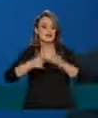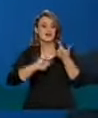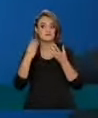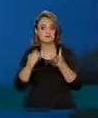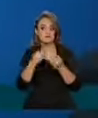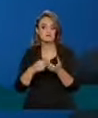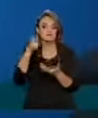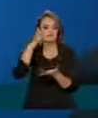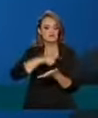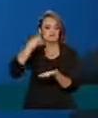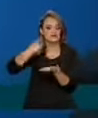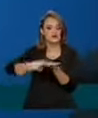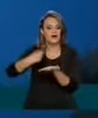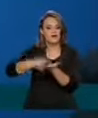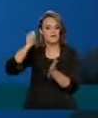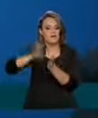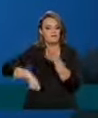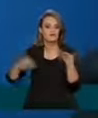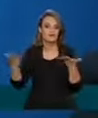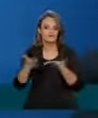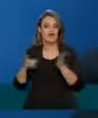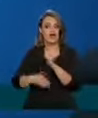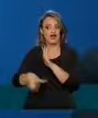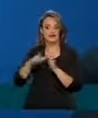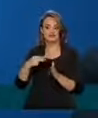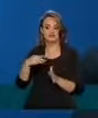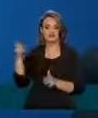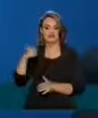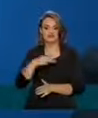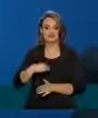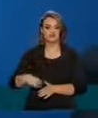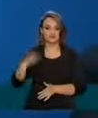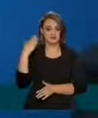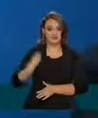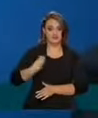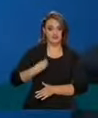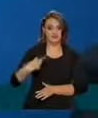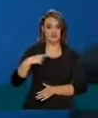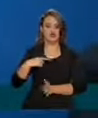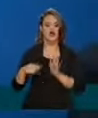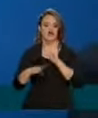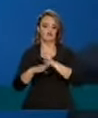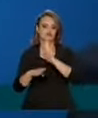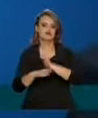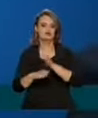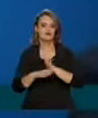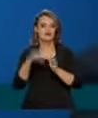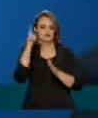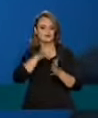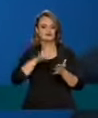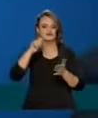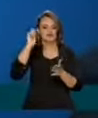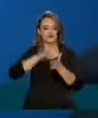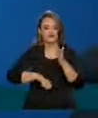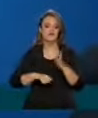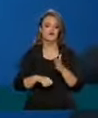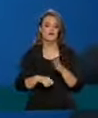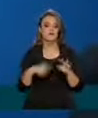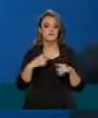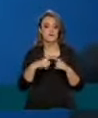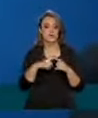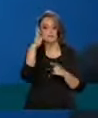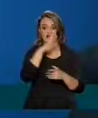acordo que acabamos de assinar agora né onde o Brasil passará a produzir o Ufa